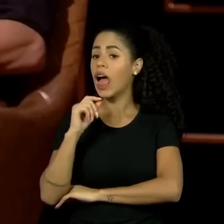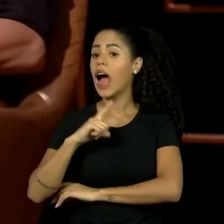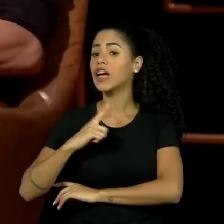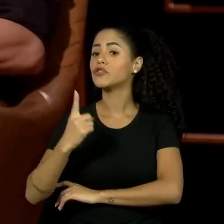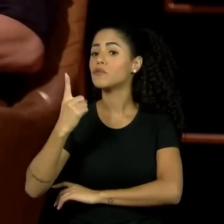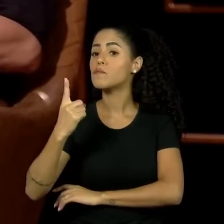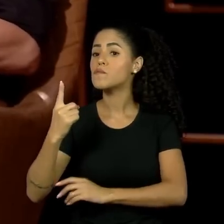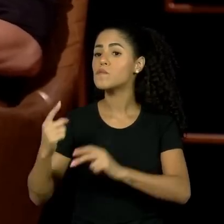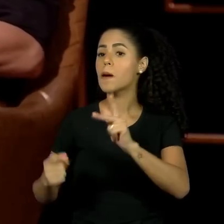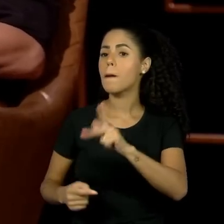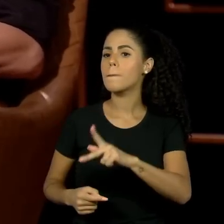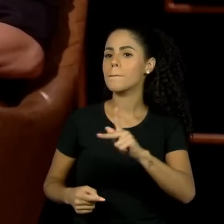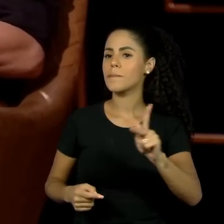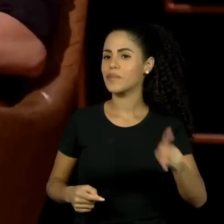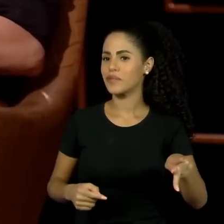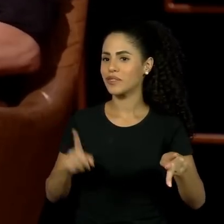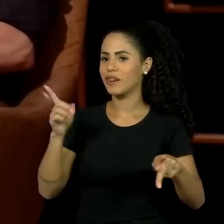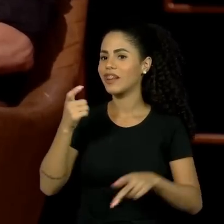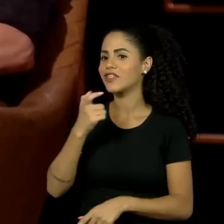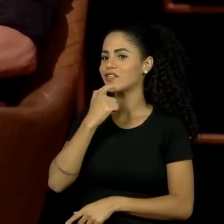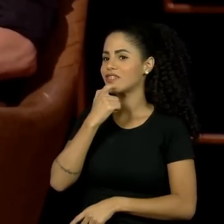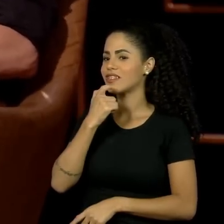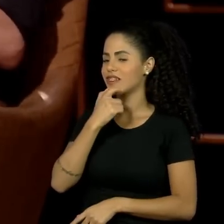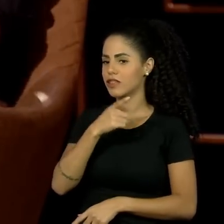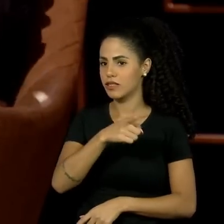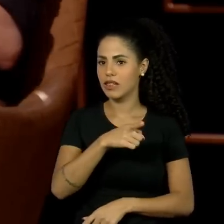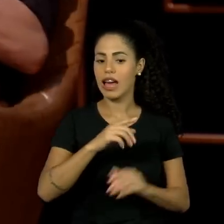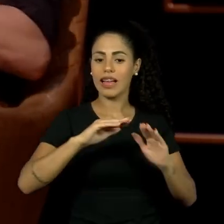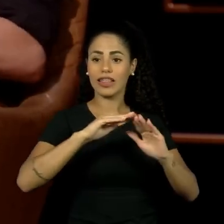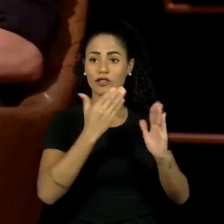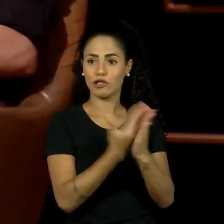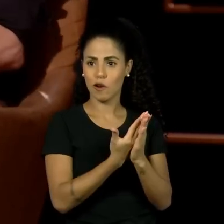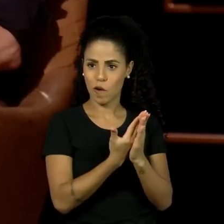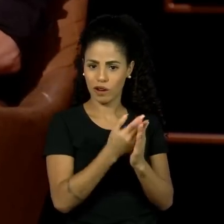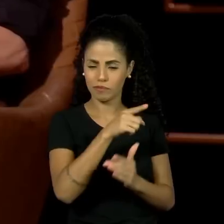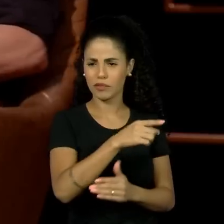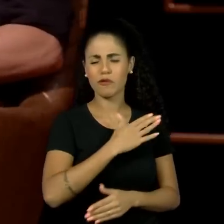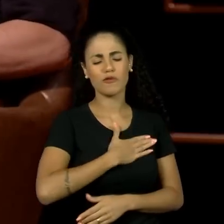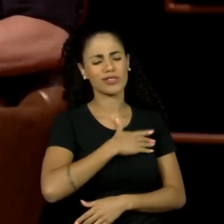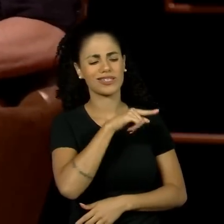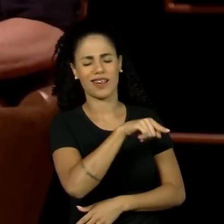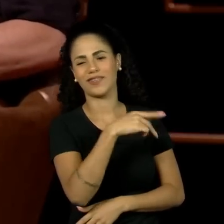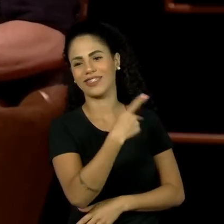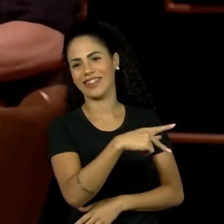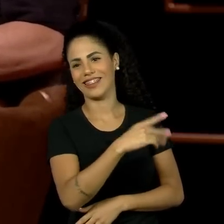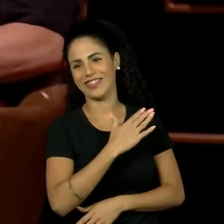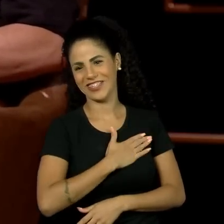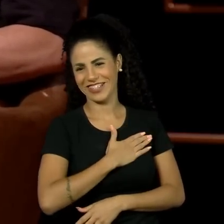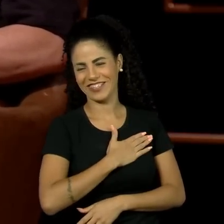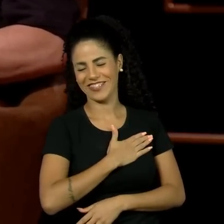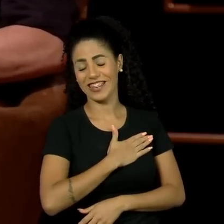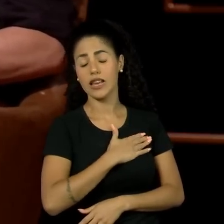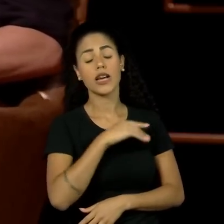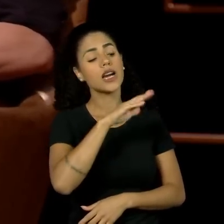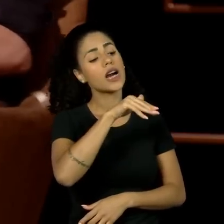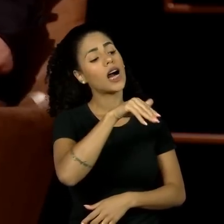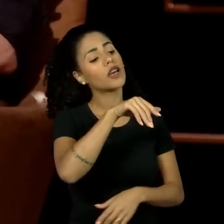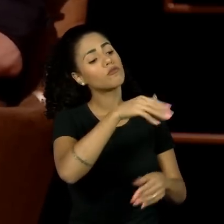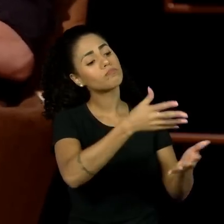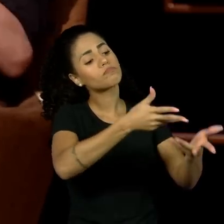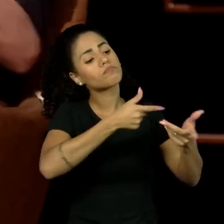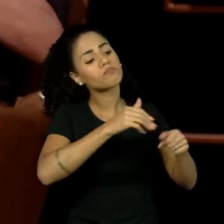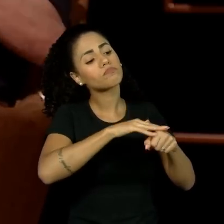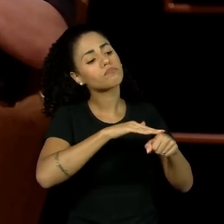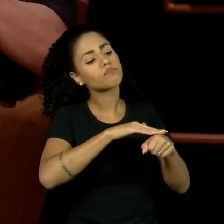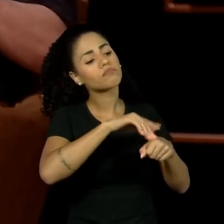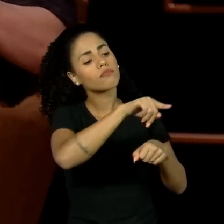que tinha sido a minha professora de inglês lá no Objetivo, que eu adorava ela. Eu peguei e fui falar com ela e falei, olha, não